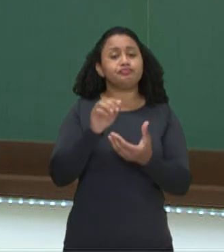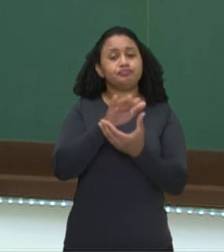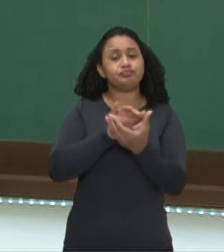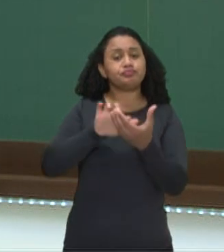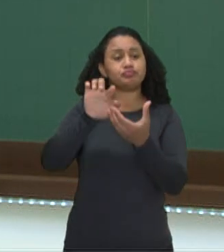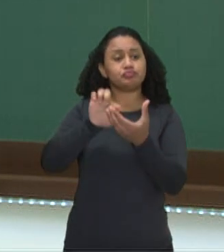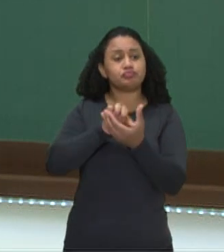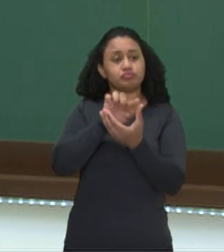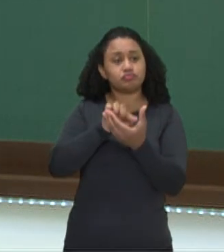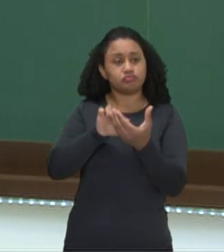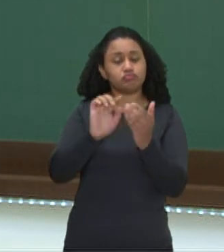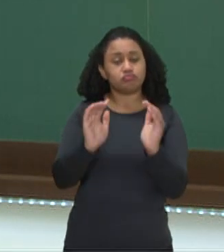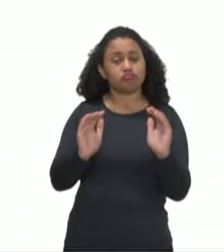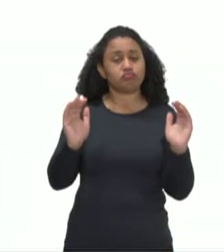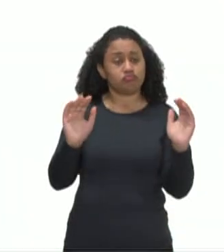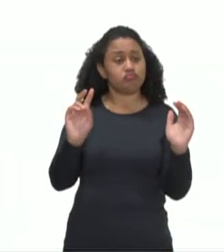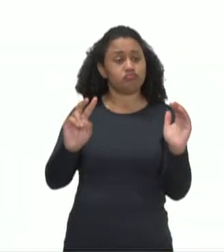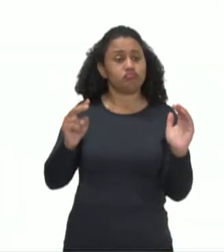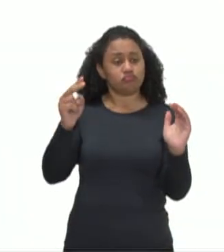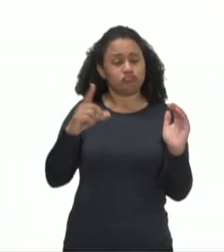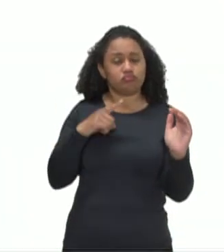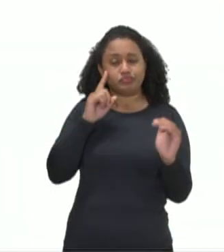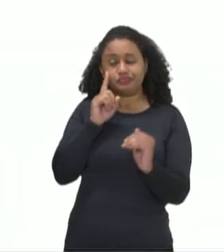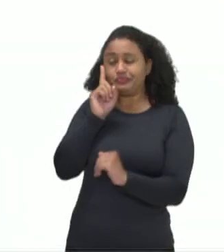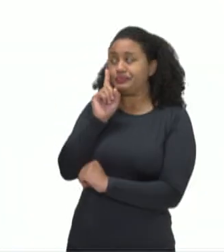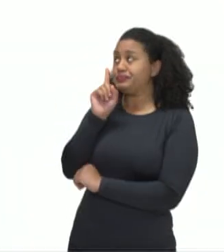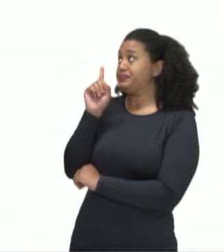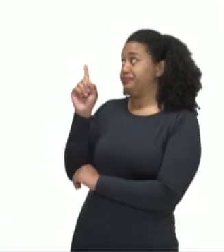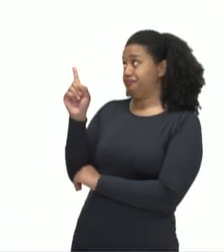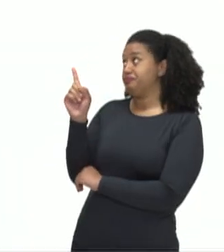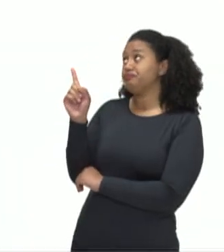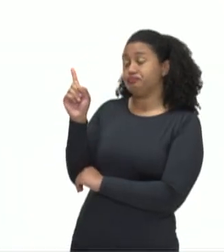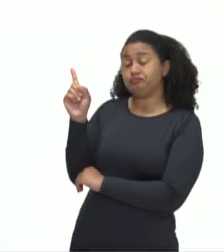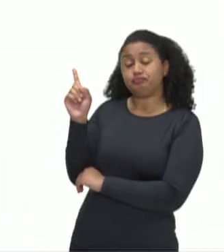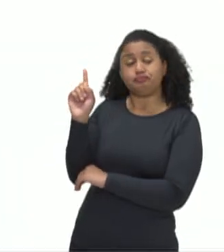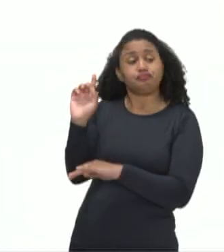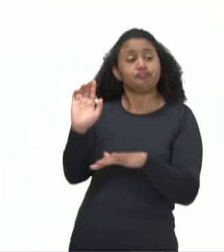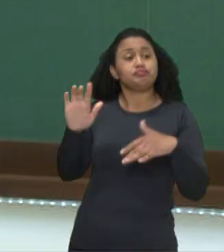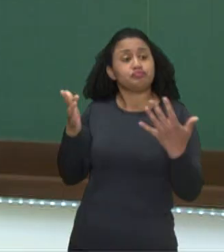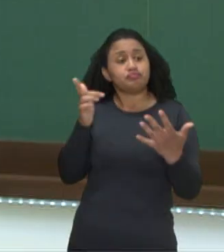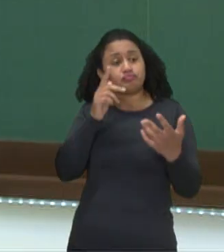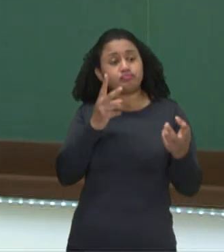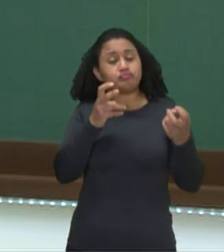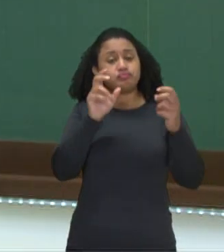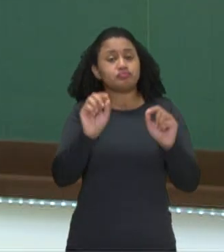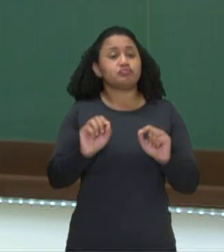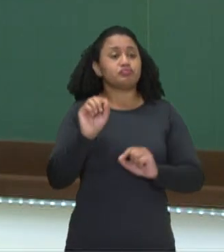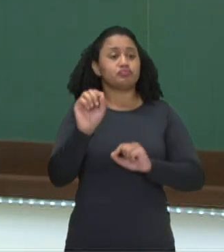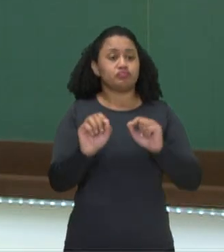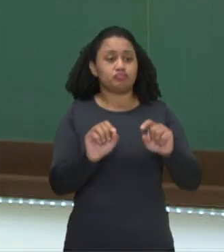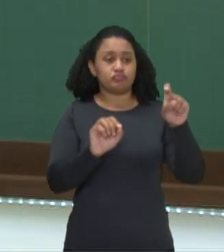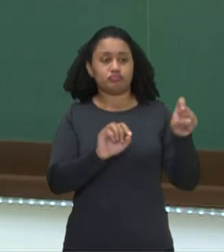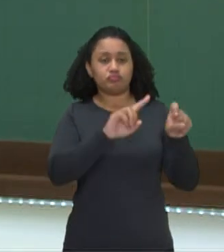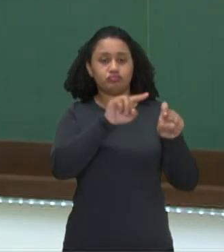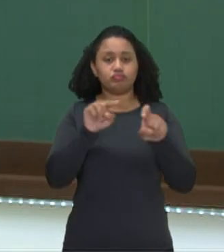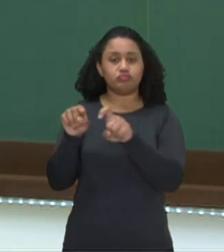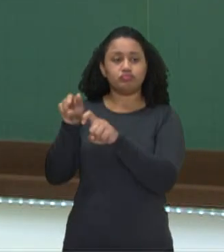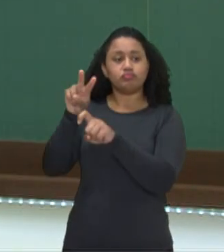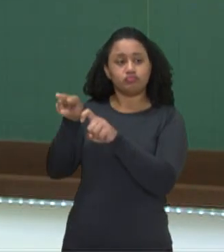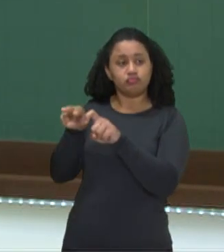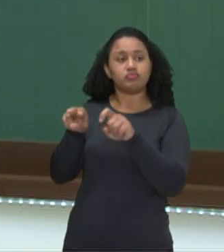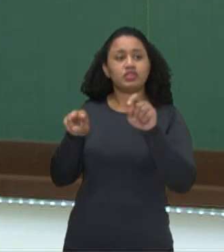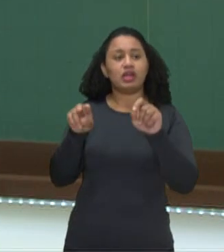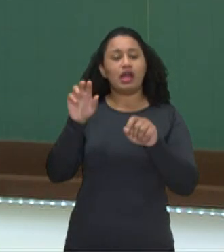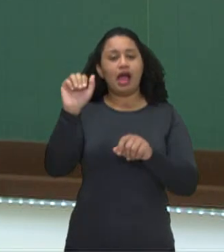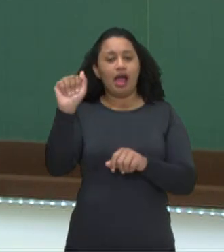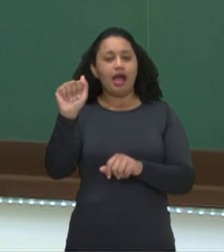de x igual x ao quadrado mais x menos 6. Conseguimos visualizar as raízes e